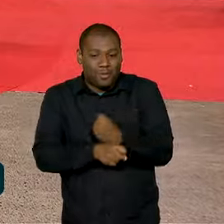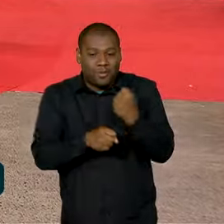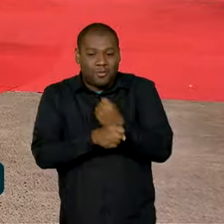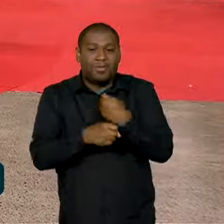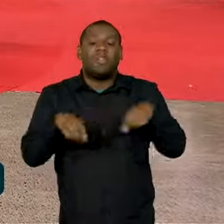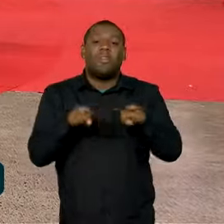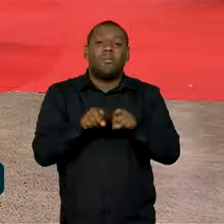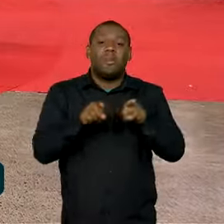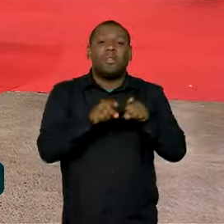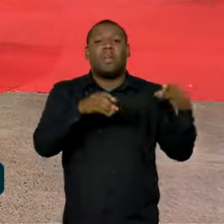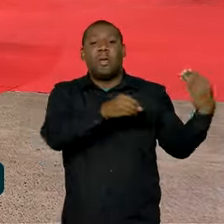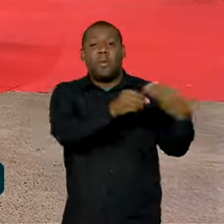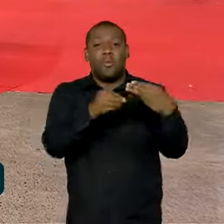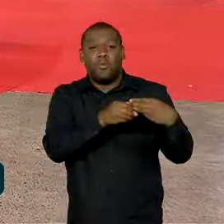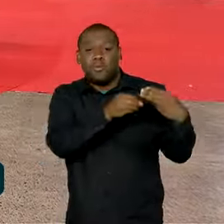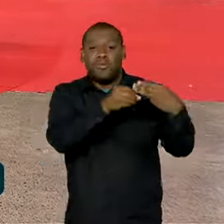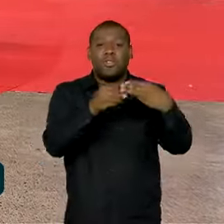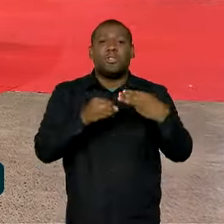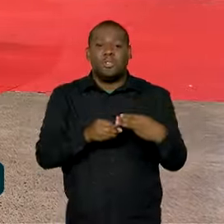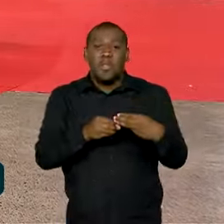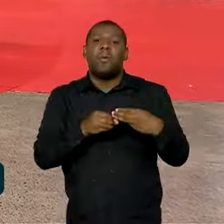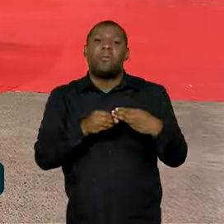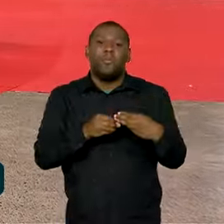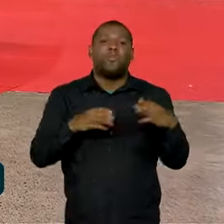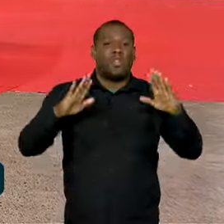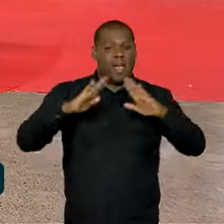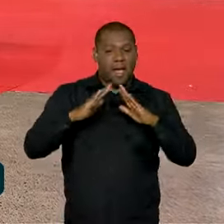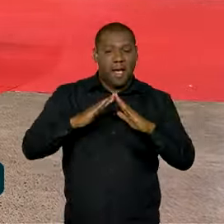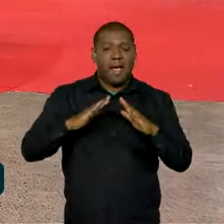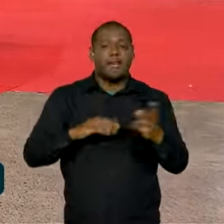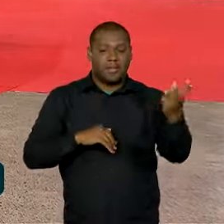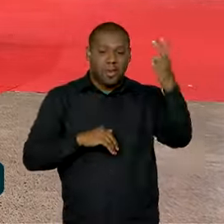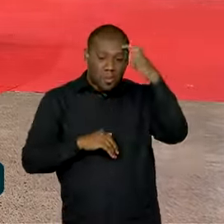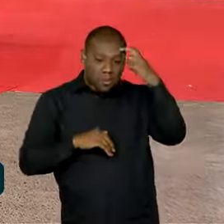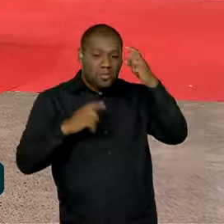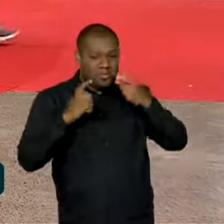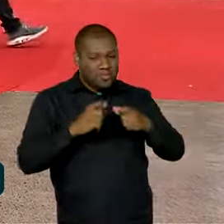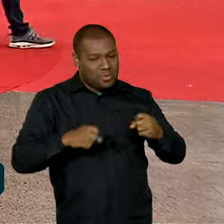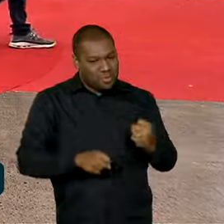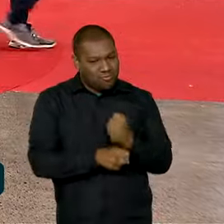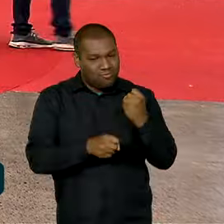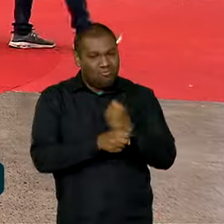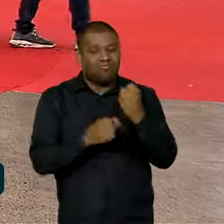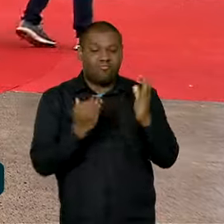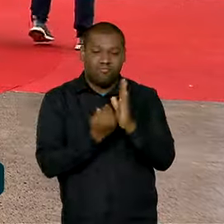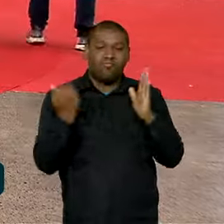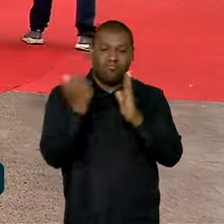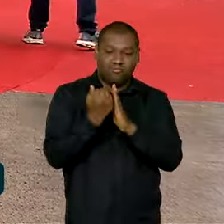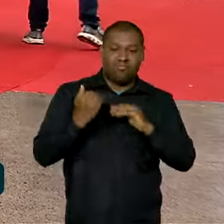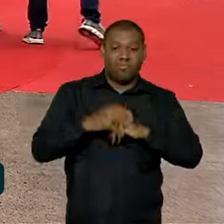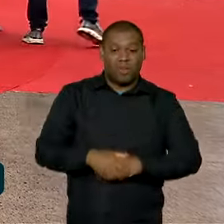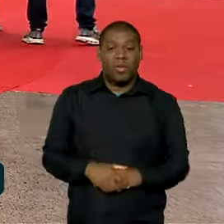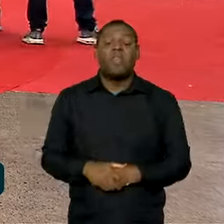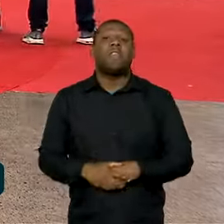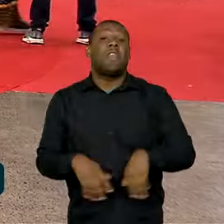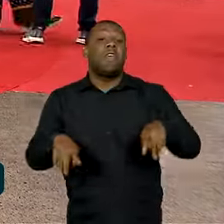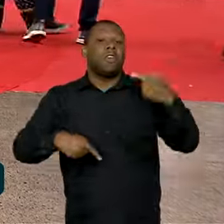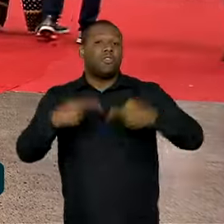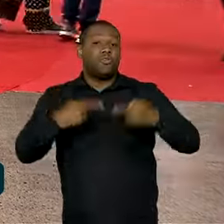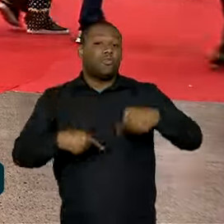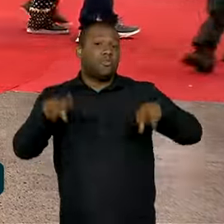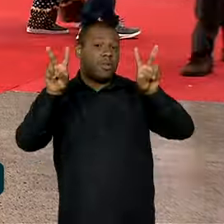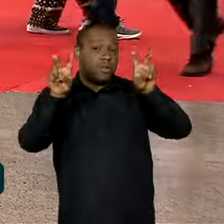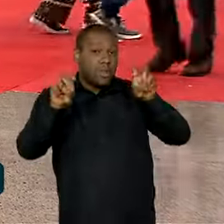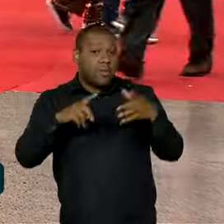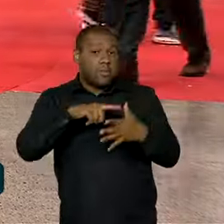municípios com algum tipo de equipamento cultural. Nesta edição do encontro, serão debatidos 6 eixos temáticos,